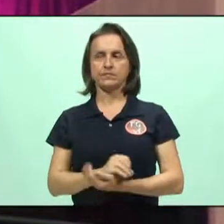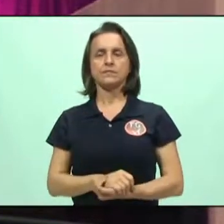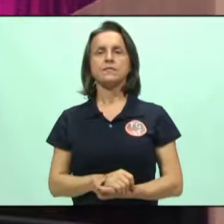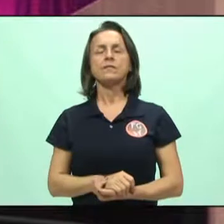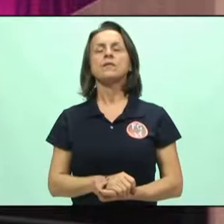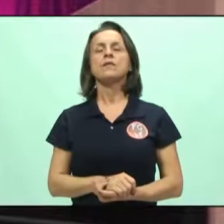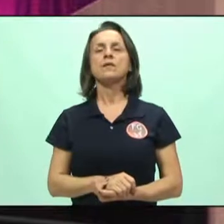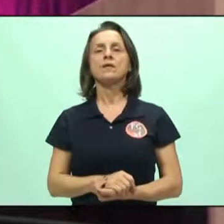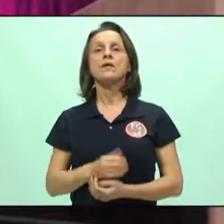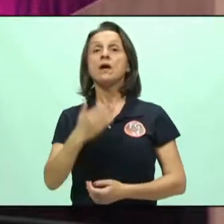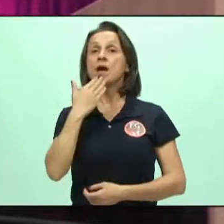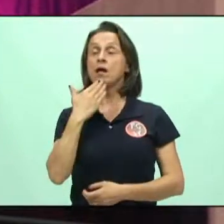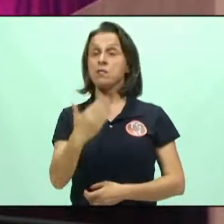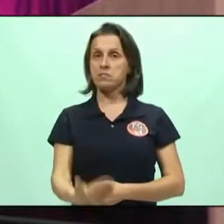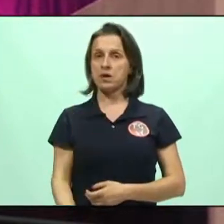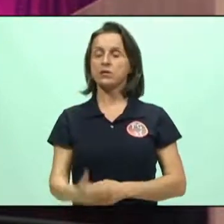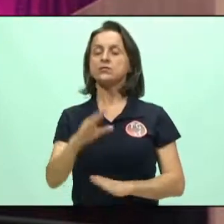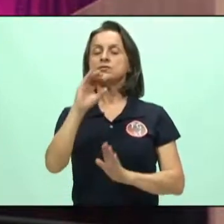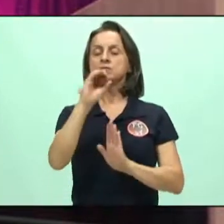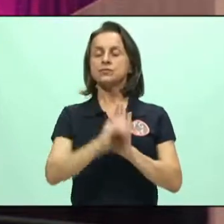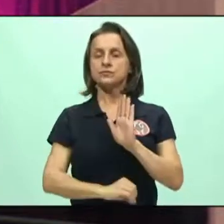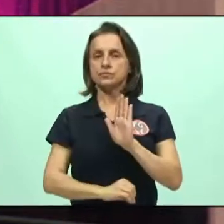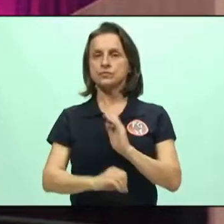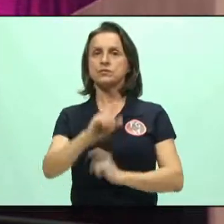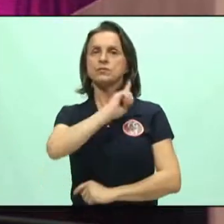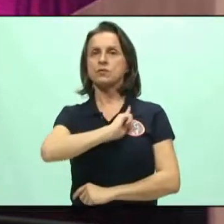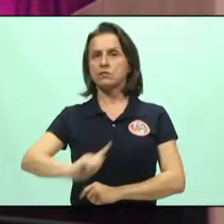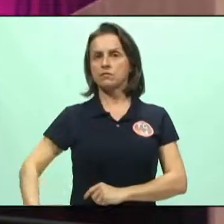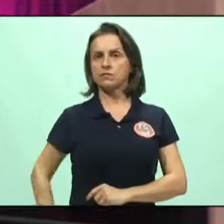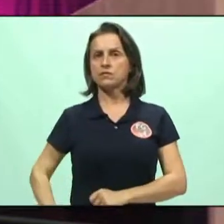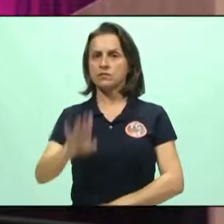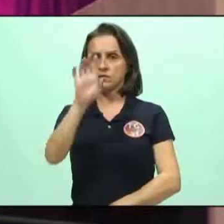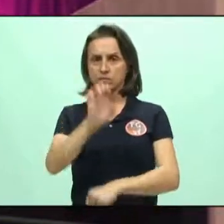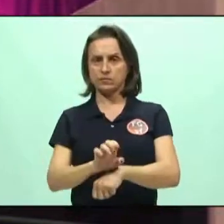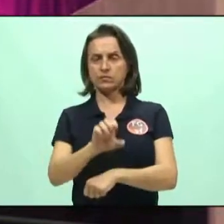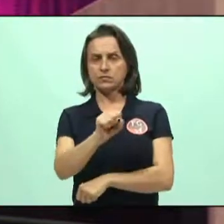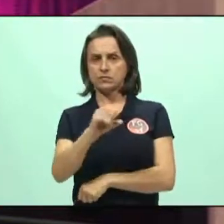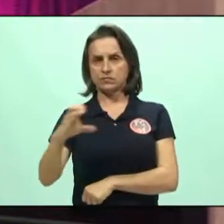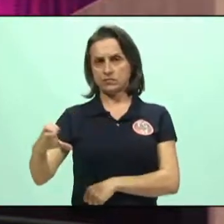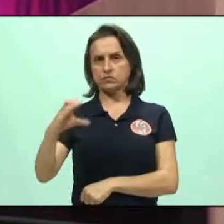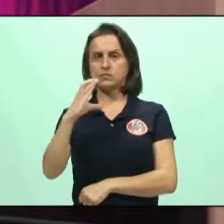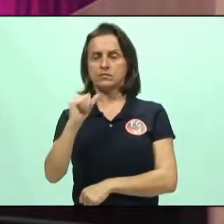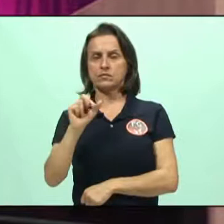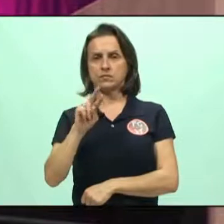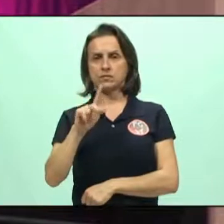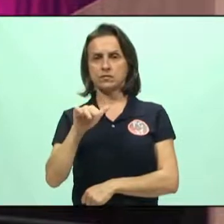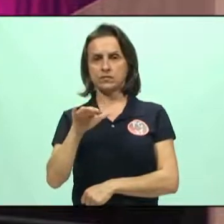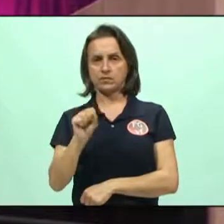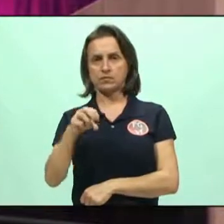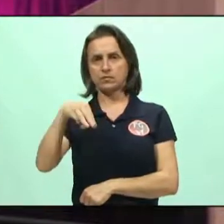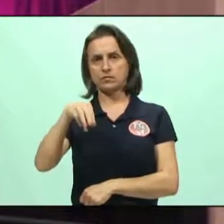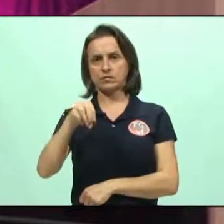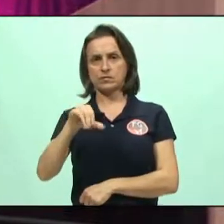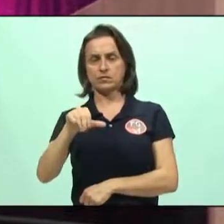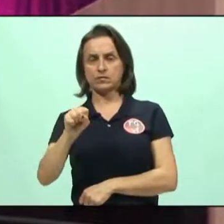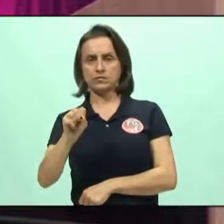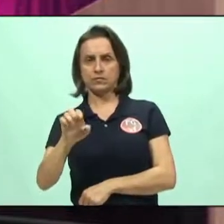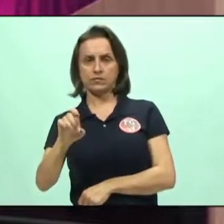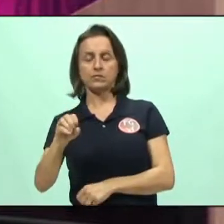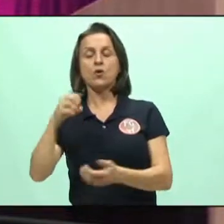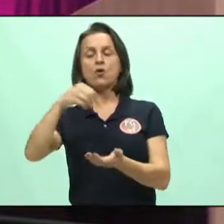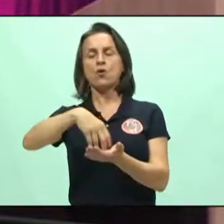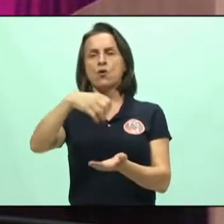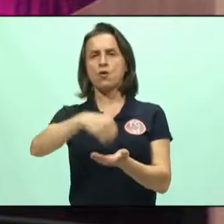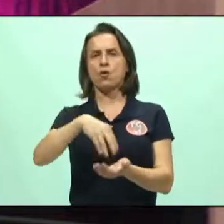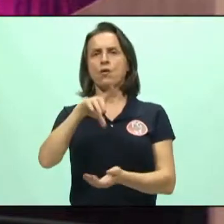ofício ao governador do Estado de Santa Catarina Excelentíssimo Senhor Carlos Moisés com cópia aldeinfra